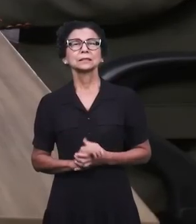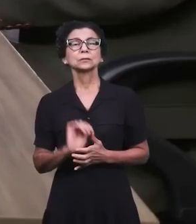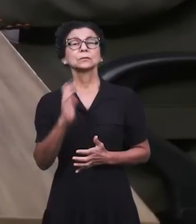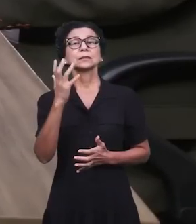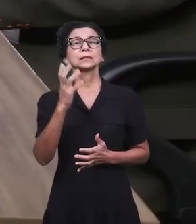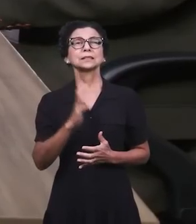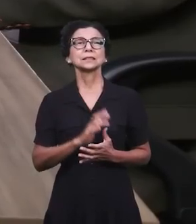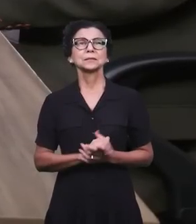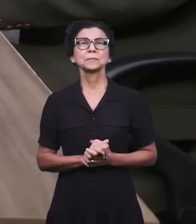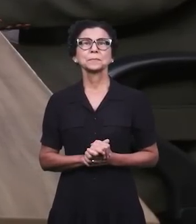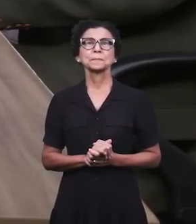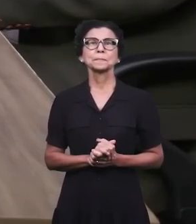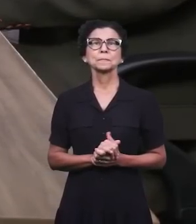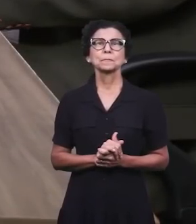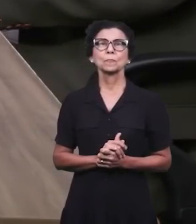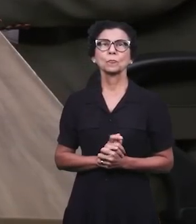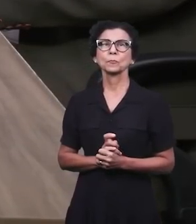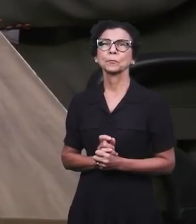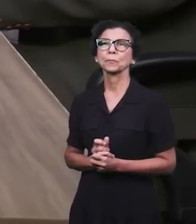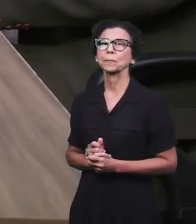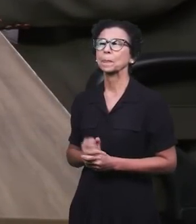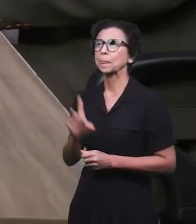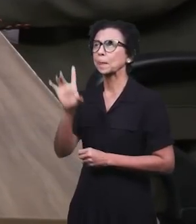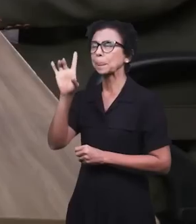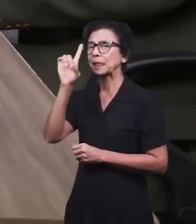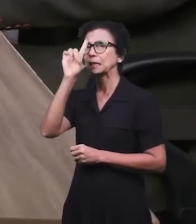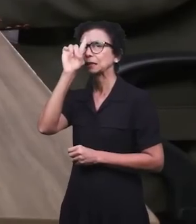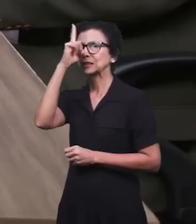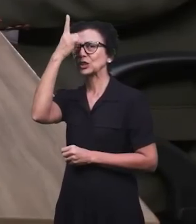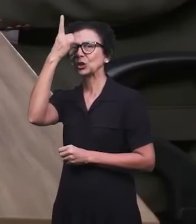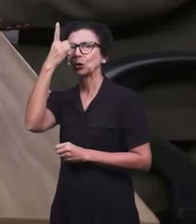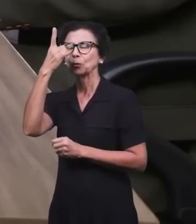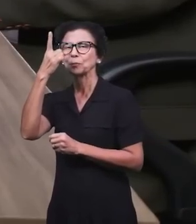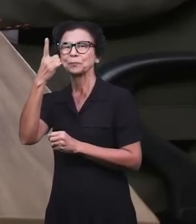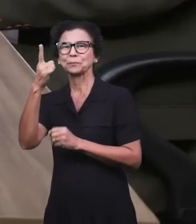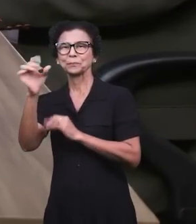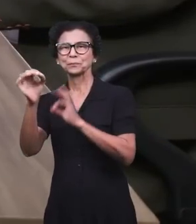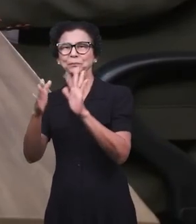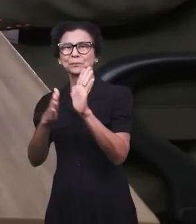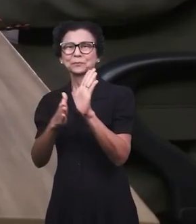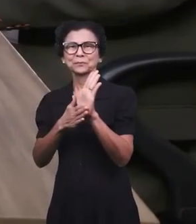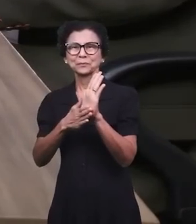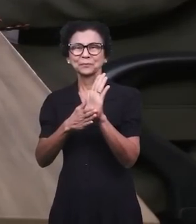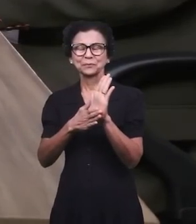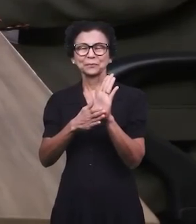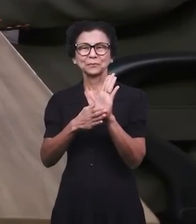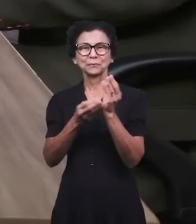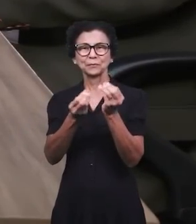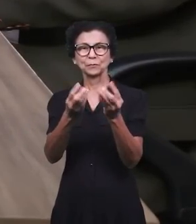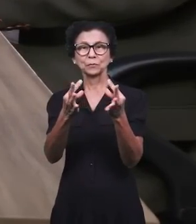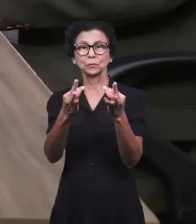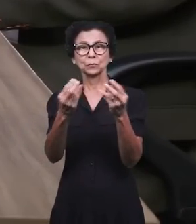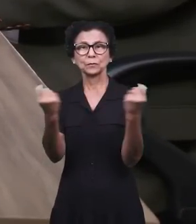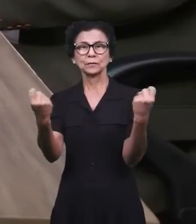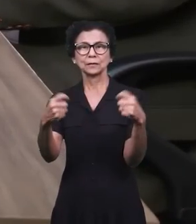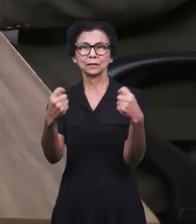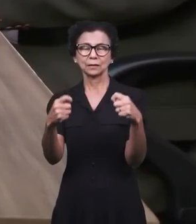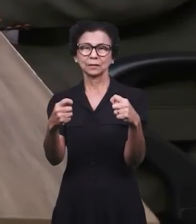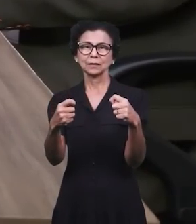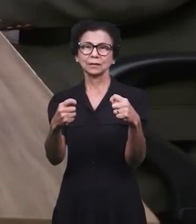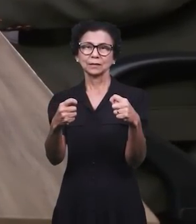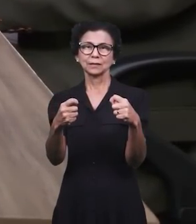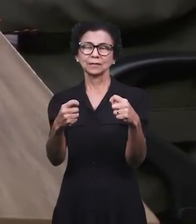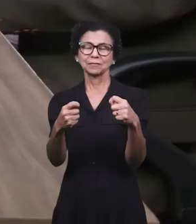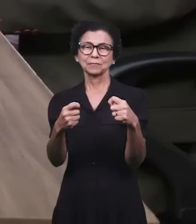é o artífice, né? Sim. Então ele criou o projeto, mas ele deu tudo aquilo que é necessário para que seja realizado esse projeto na